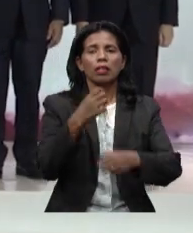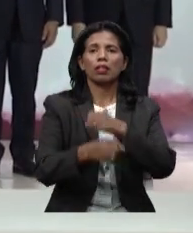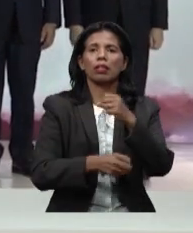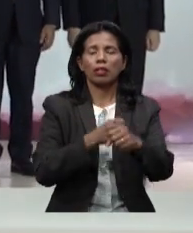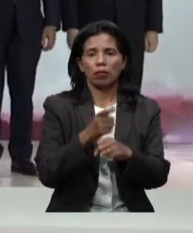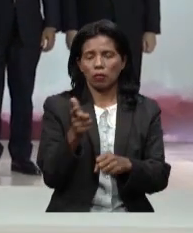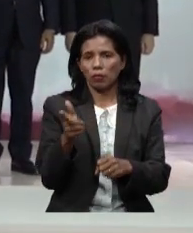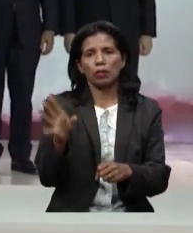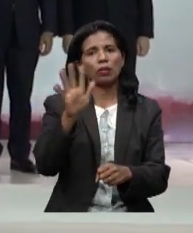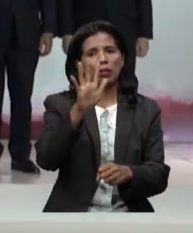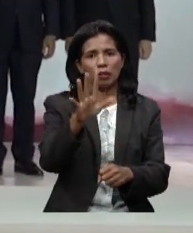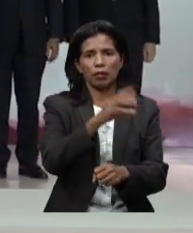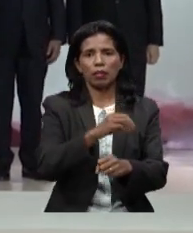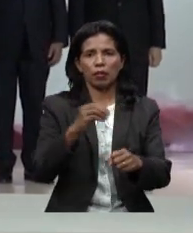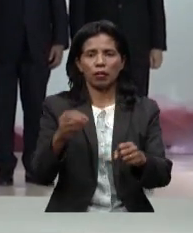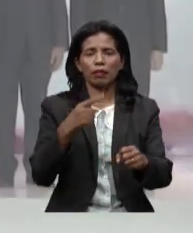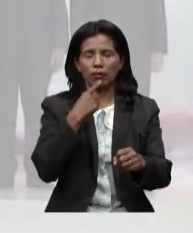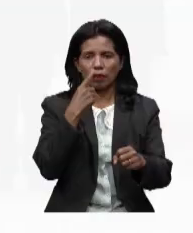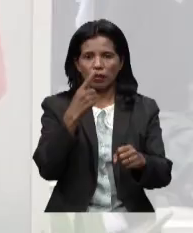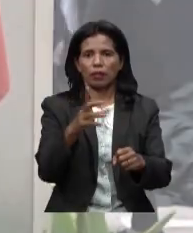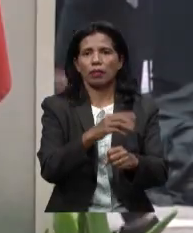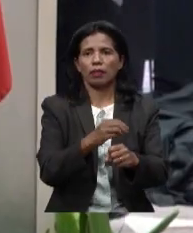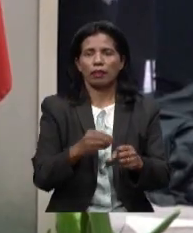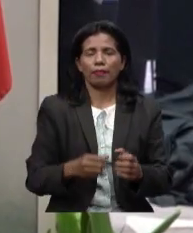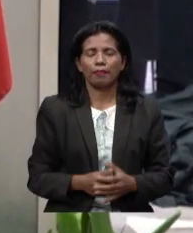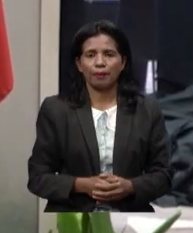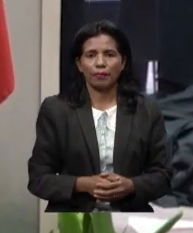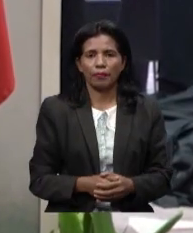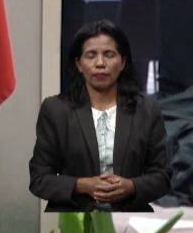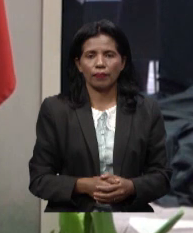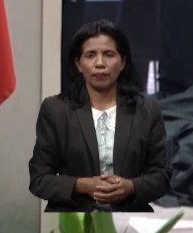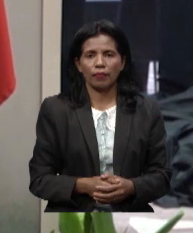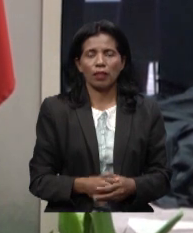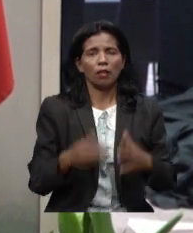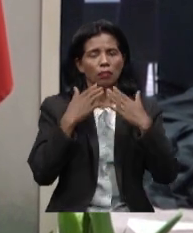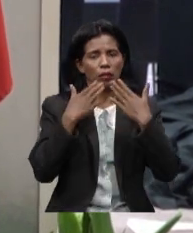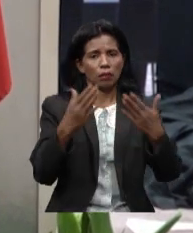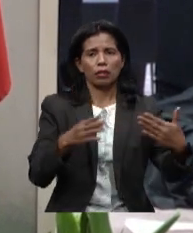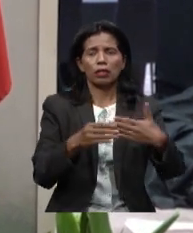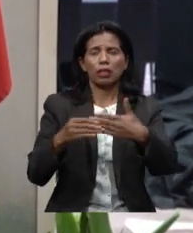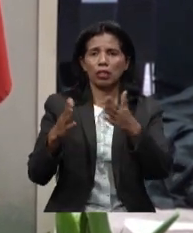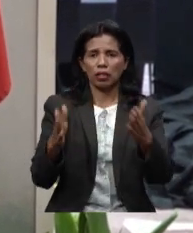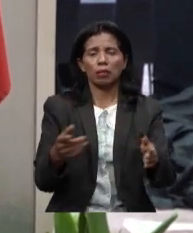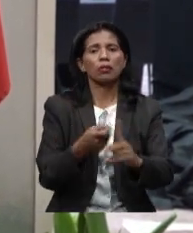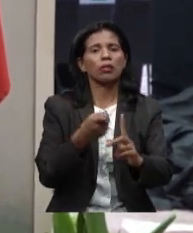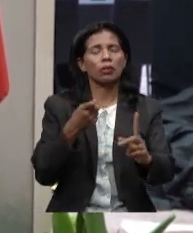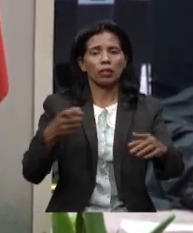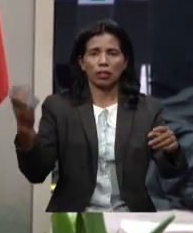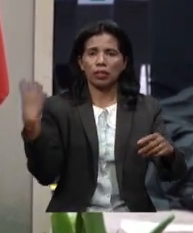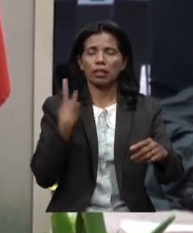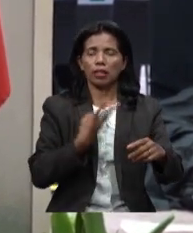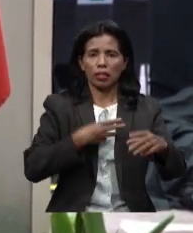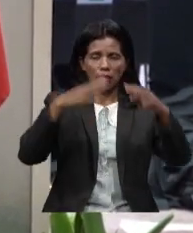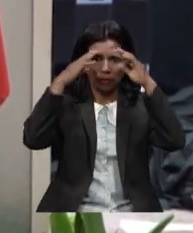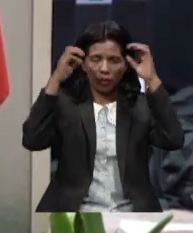resin lima Timor Leste bela saiona membro permanente ASEAN ese ba iha leadership husi tanian president nine